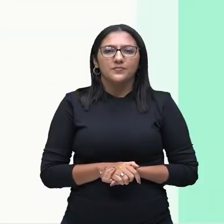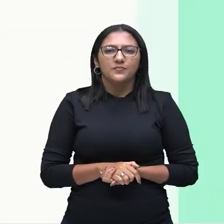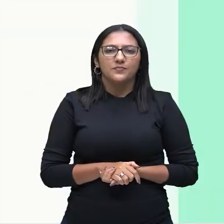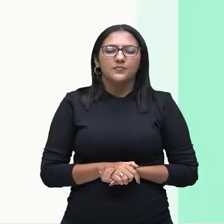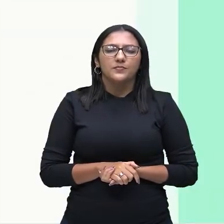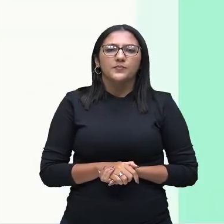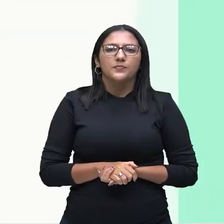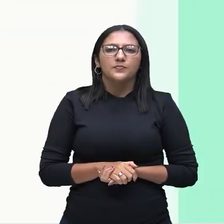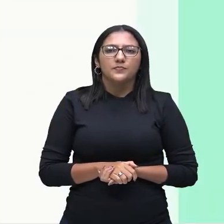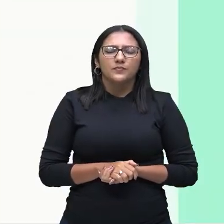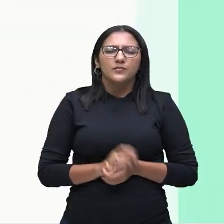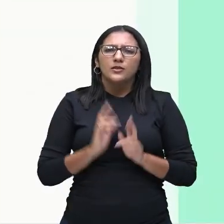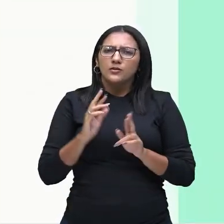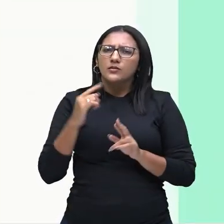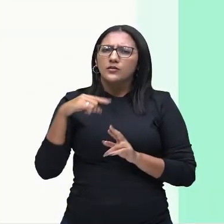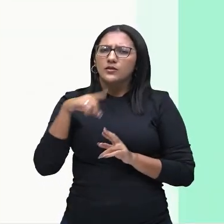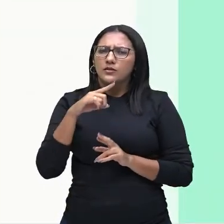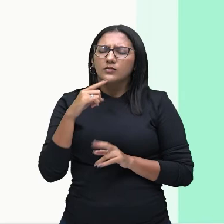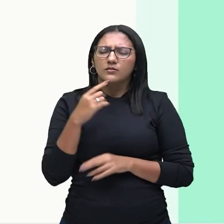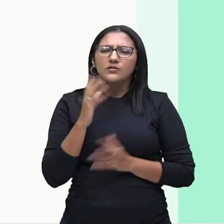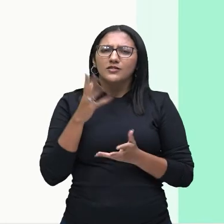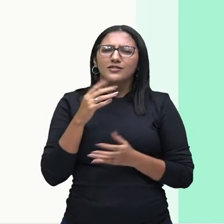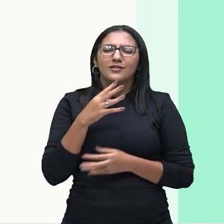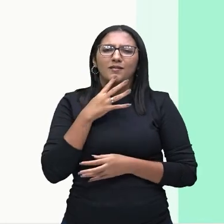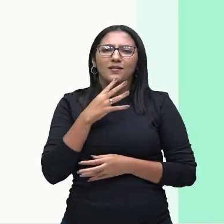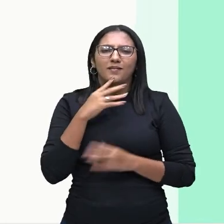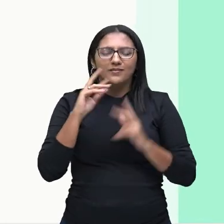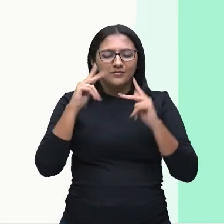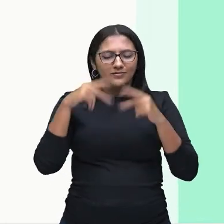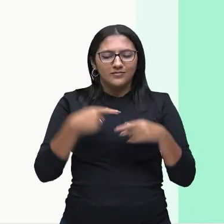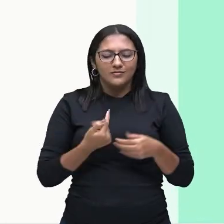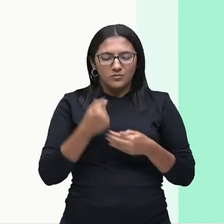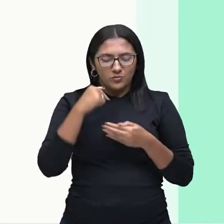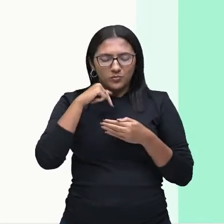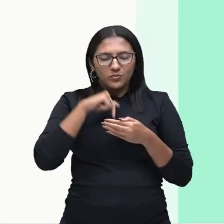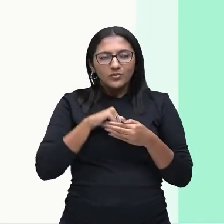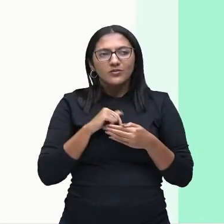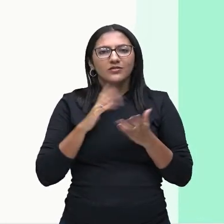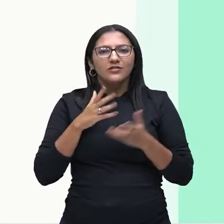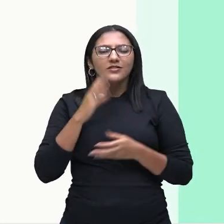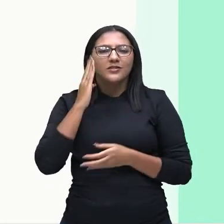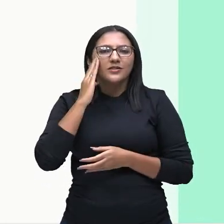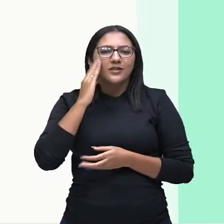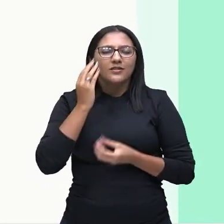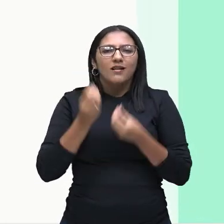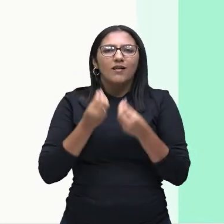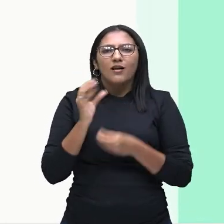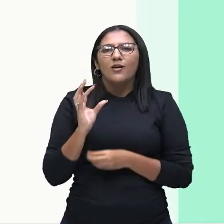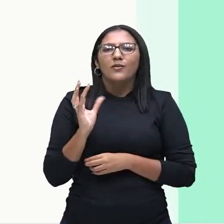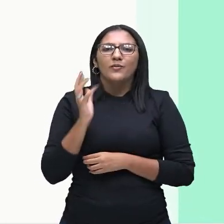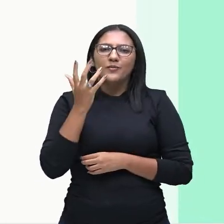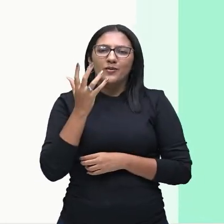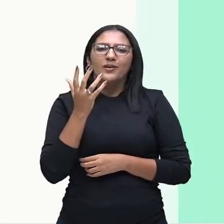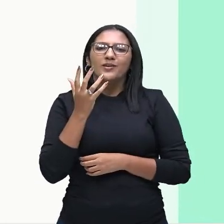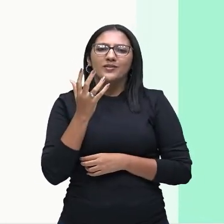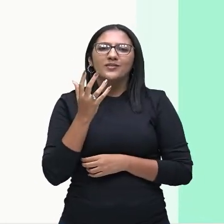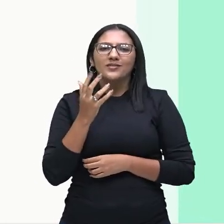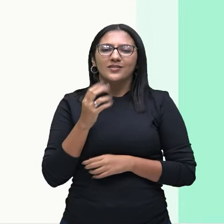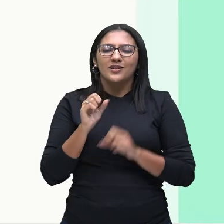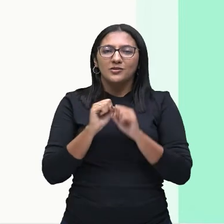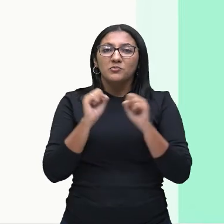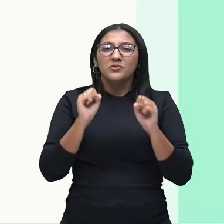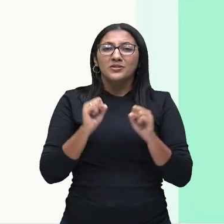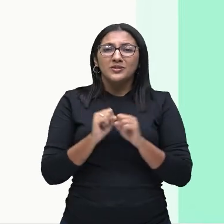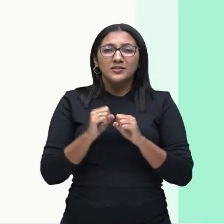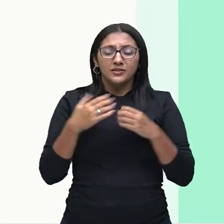E eu tenho certeza que vocês agora se conhecem melhor por dentro, né? Agora que vocês sabem como é que funcionam esses sistemas dentro